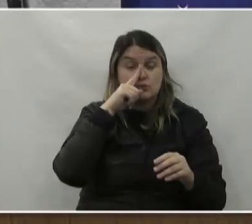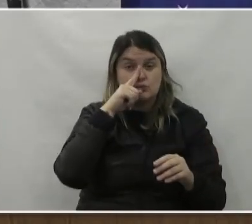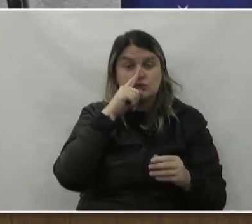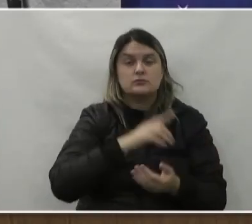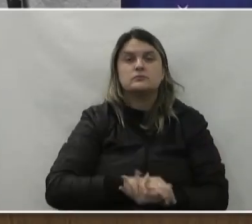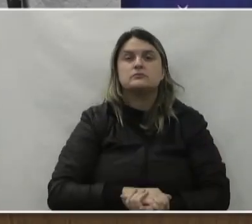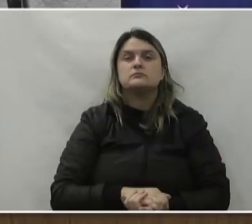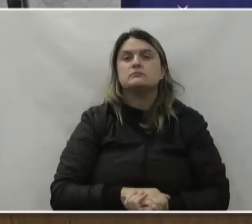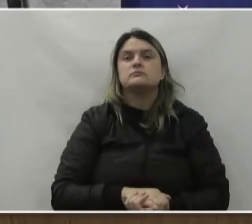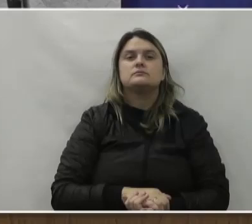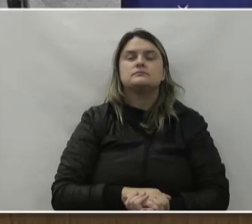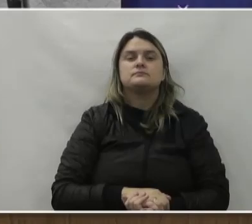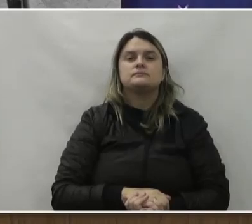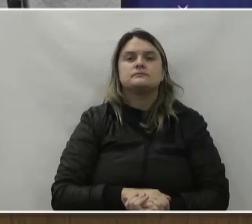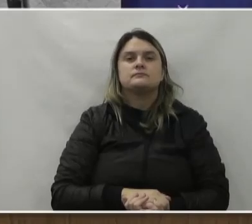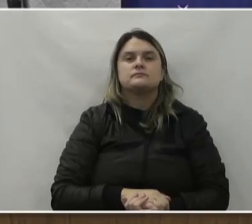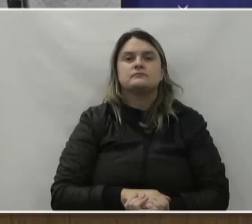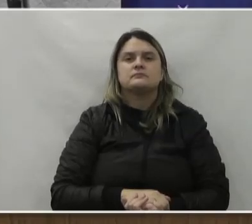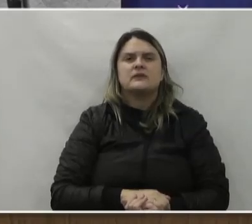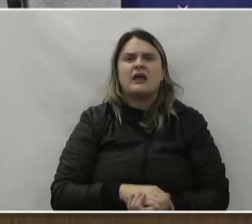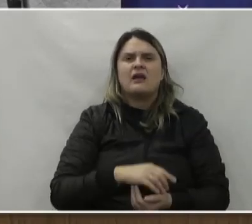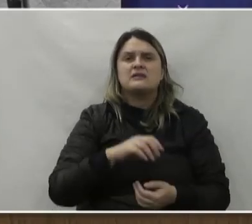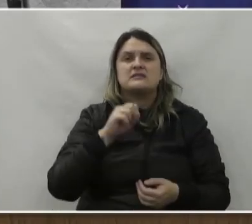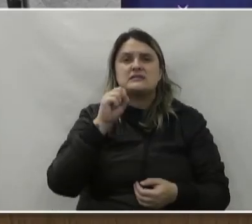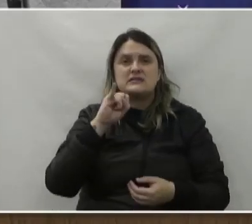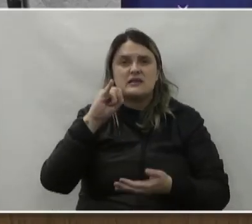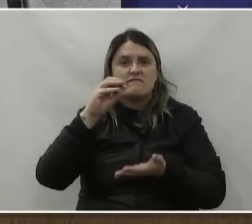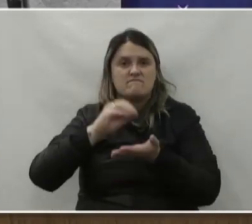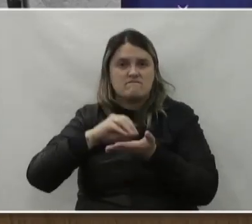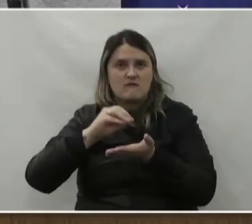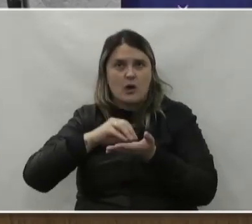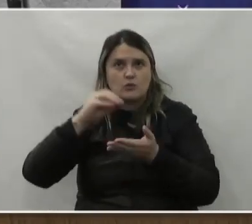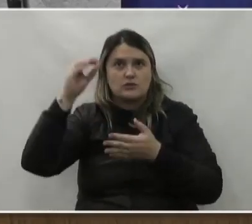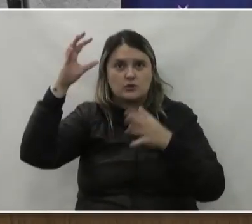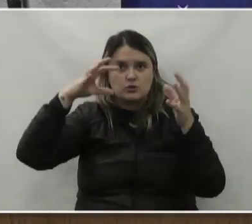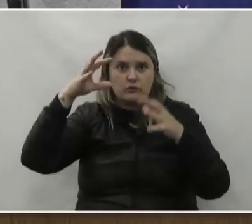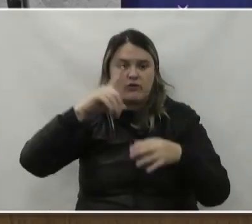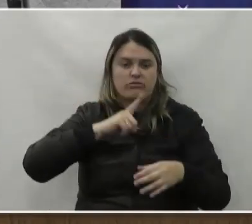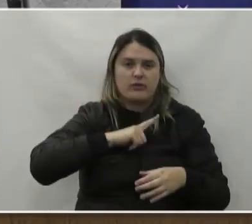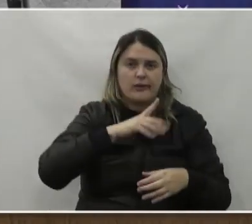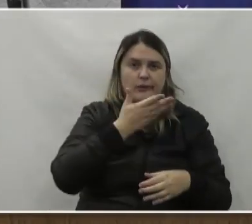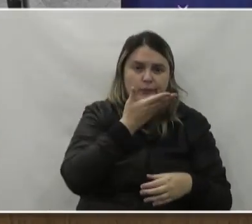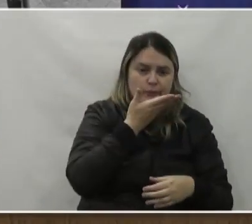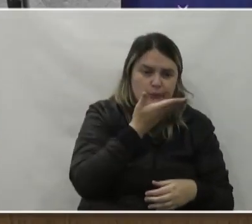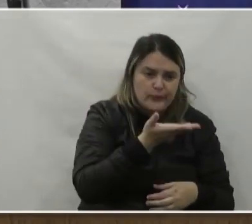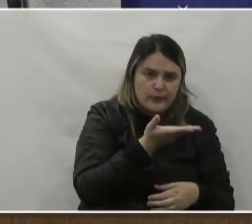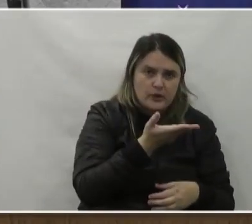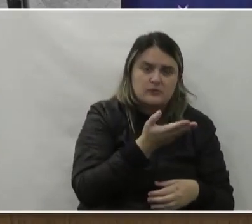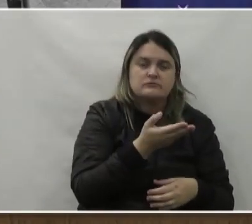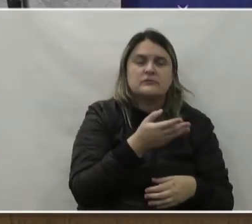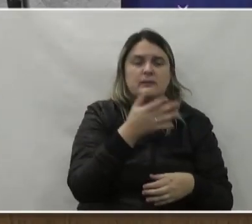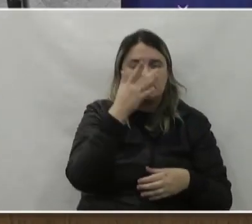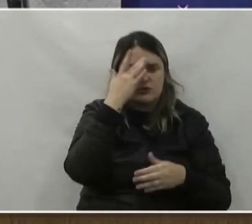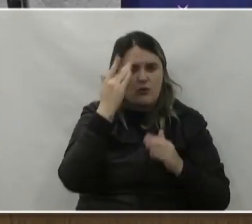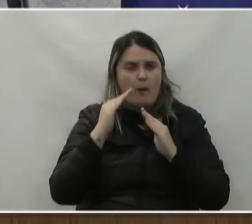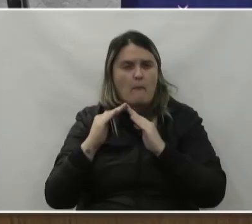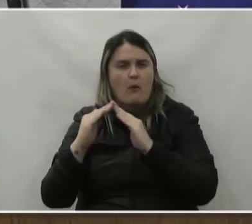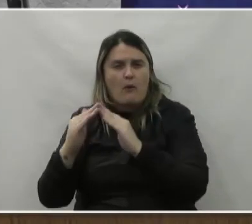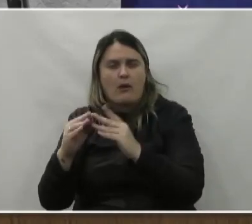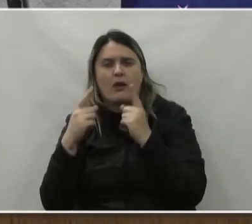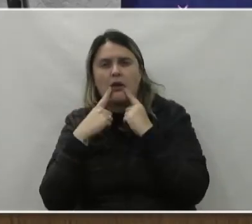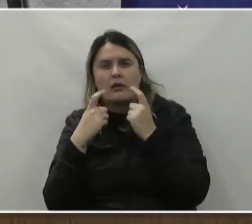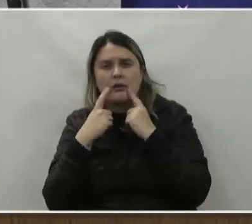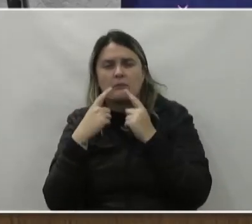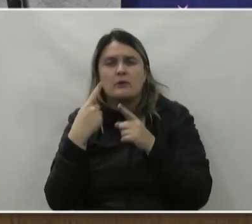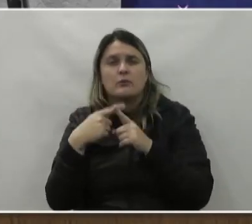via. A poeira proveniente da falta de pavimento também tem causado transtornos, especialmente para as